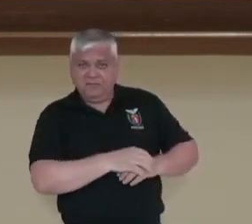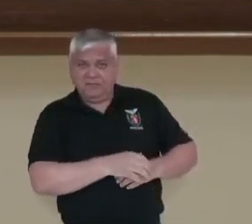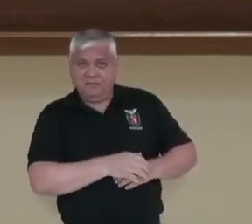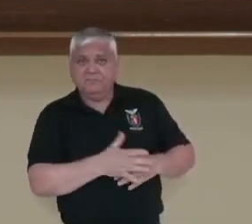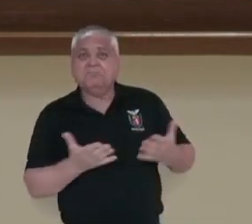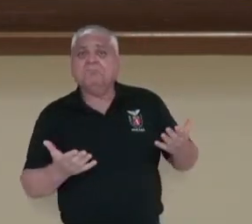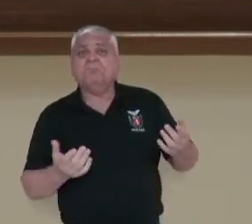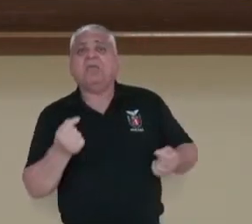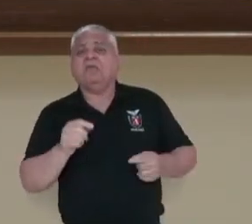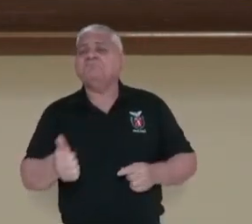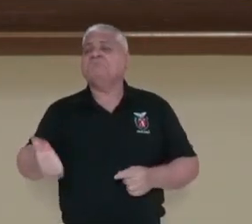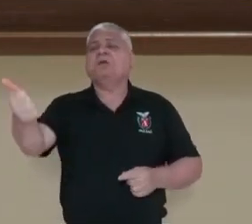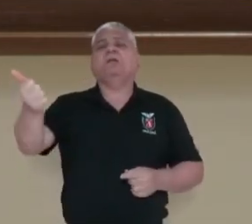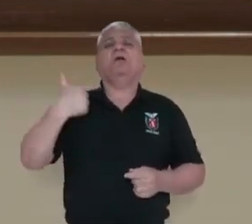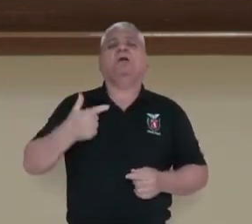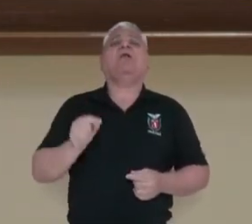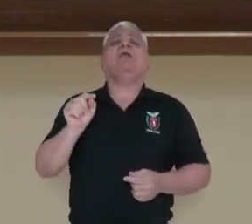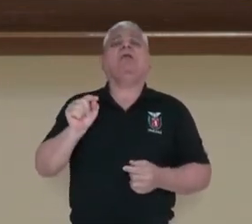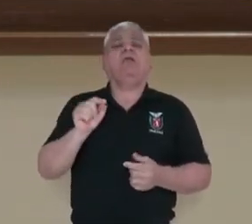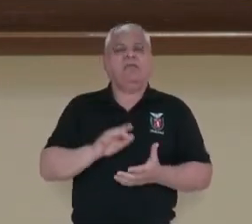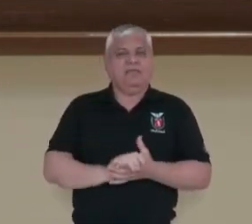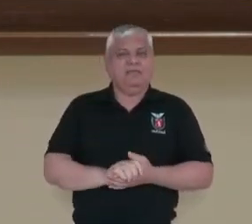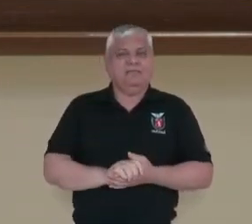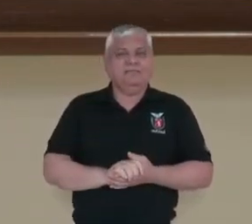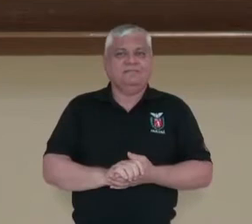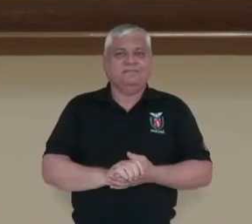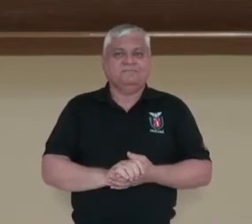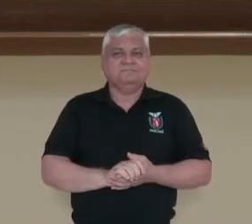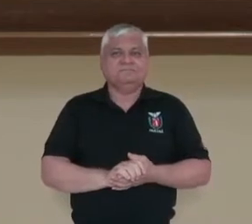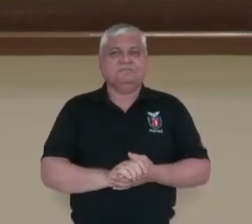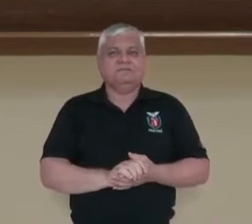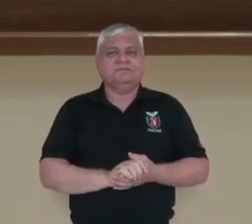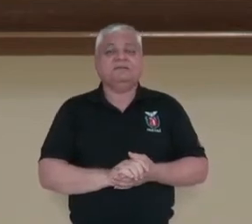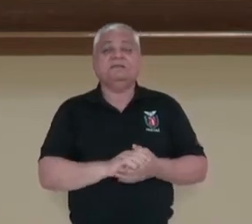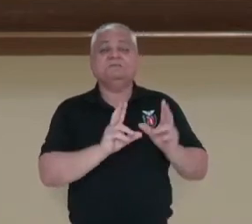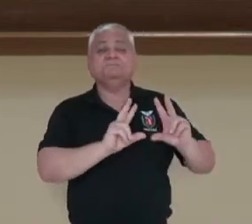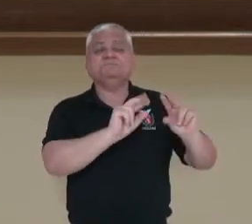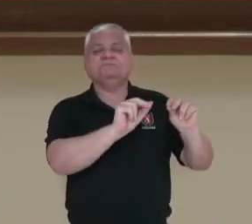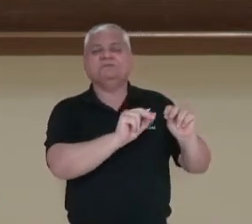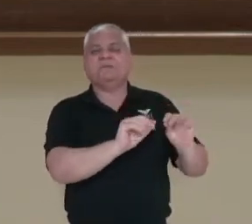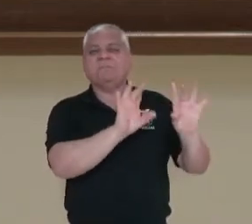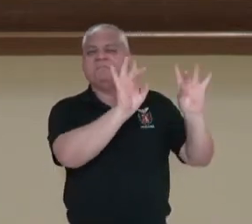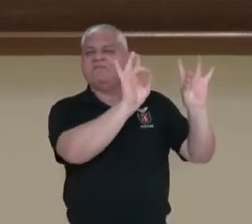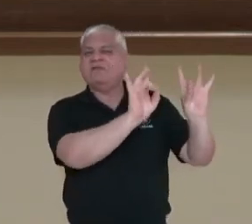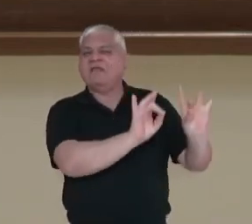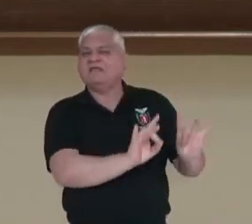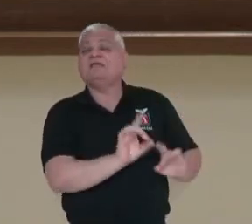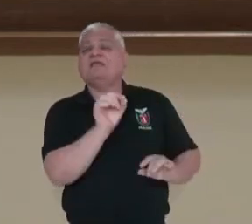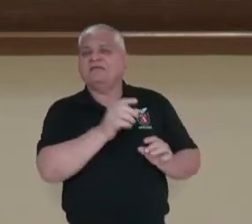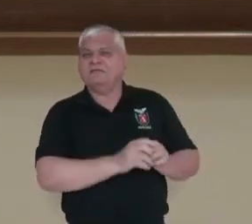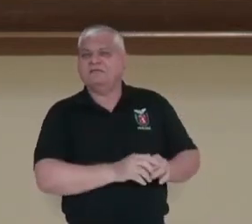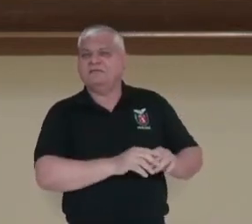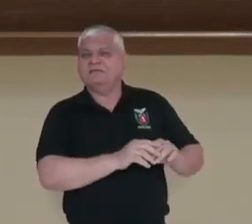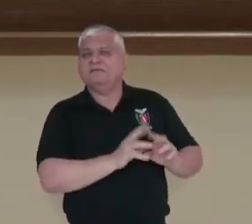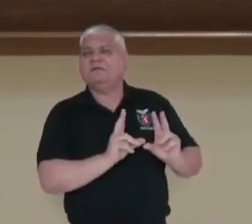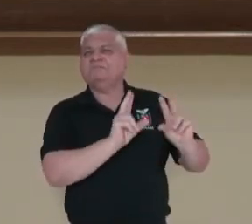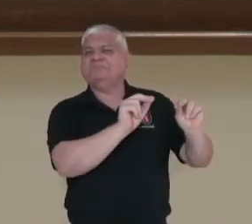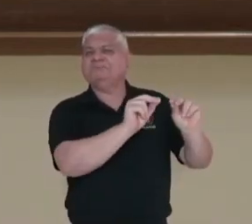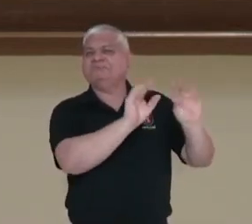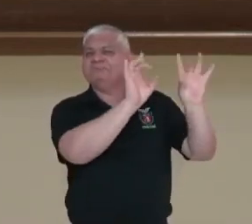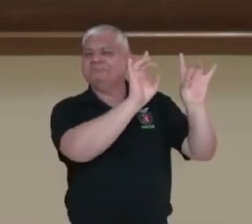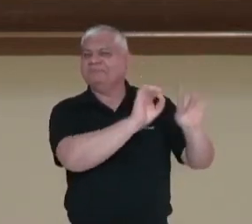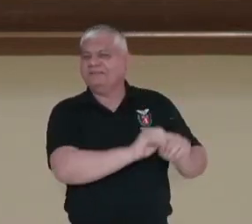Quais são? Quem tem os privilégios? A gente entra no pensamento marxista novamente, né? Porque será que existe uma elite,